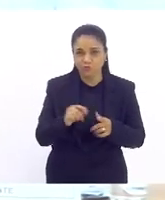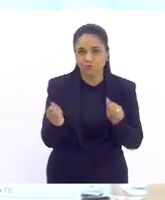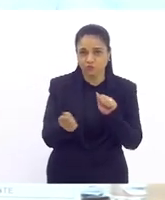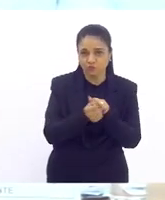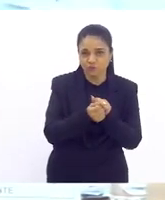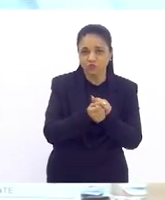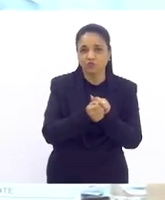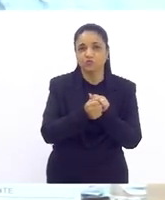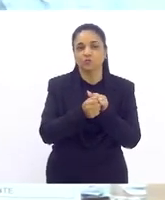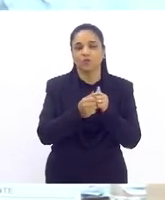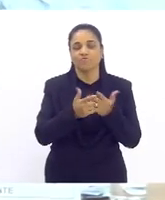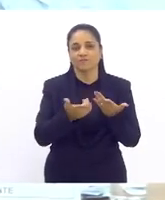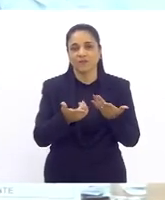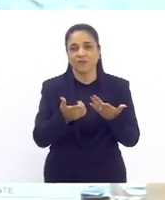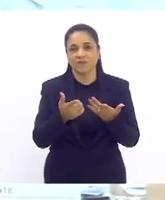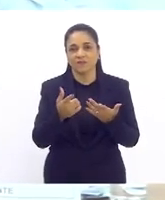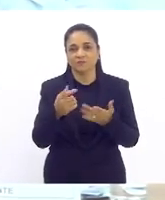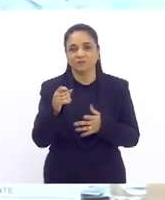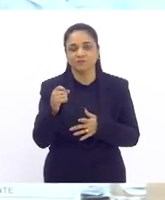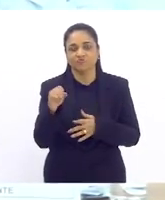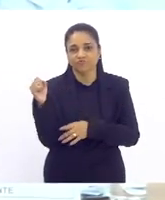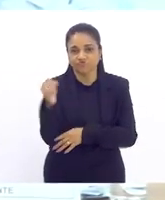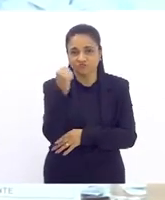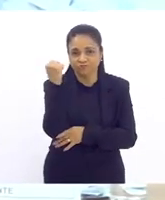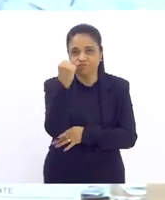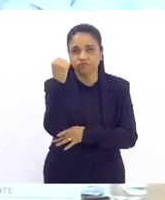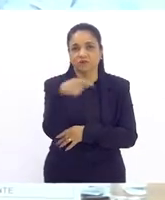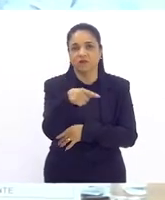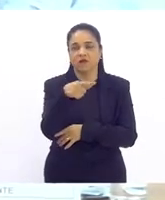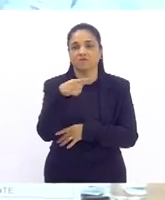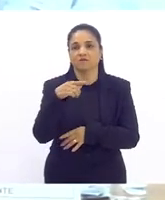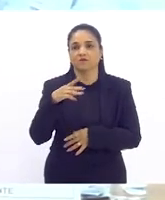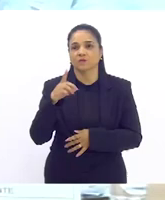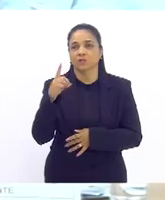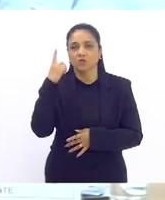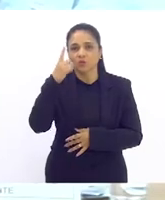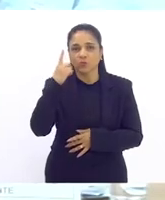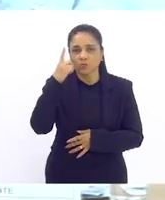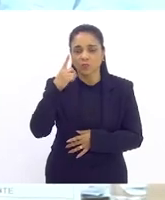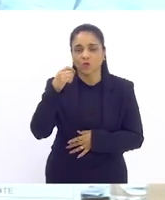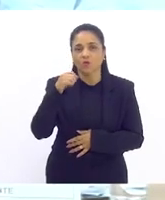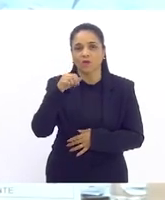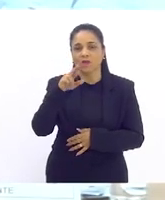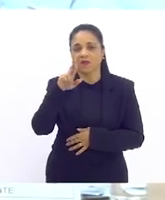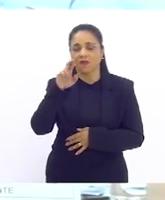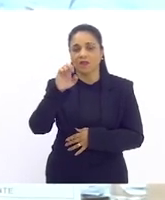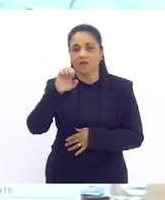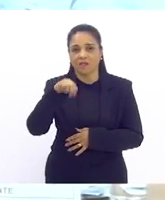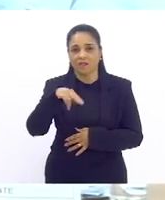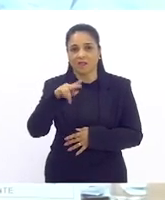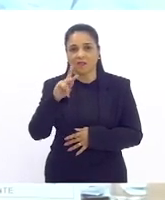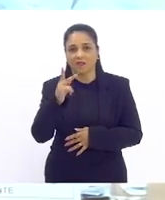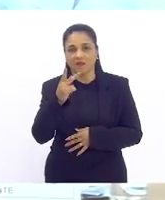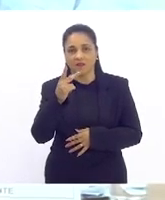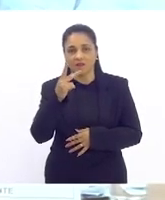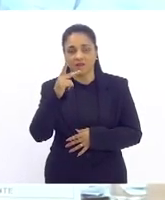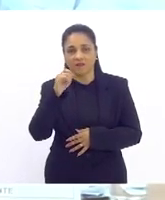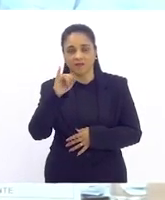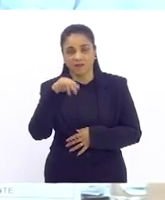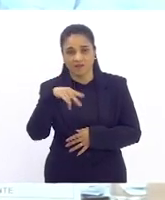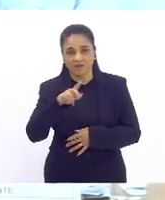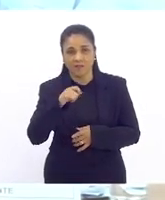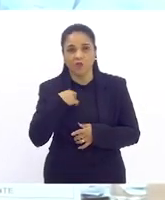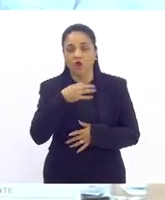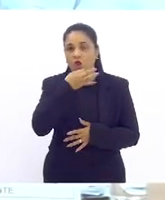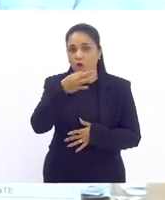também o desagravo para o diretor do Infante Dom Henrique que se abriu um processo administrativo contra ele por causa de uma opinião